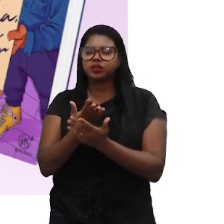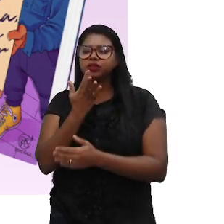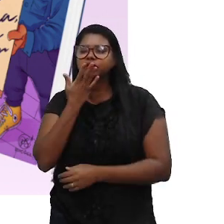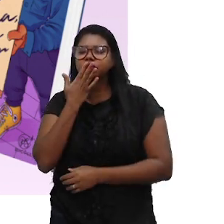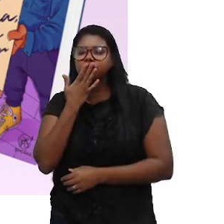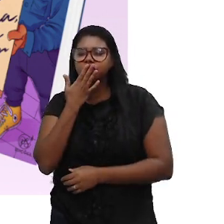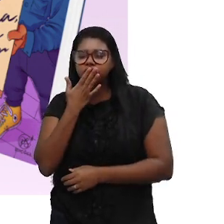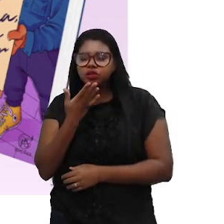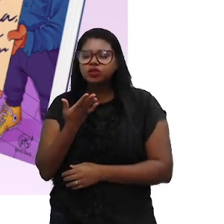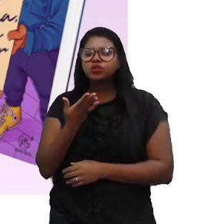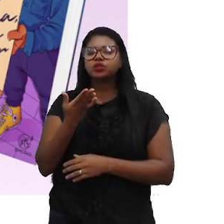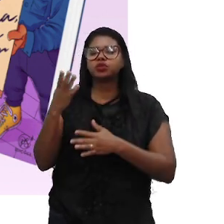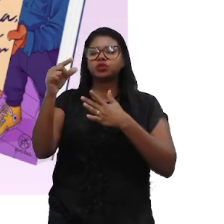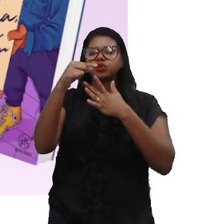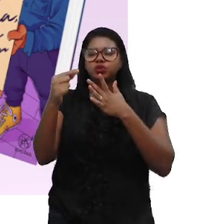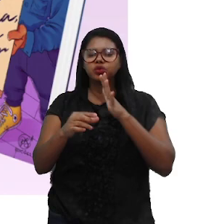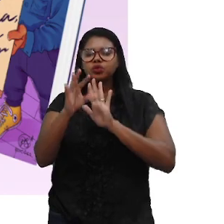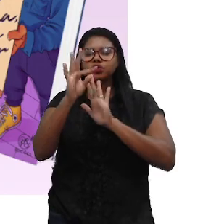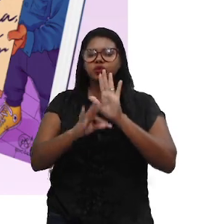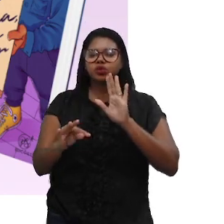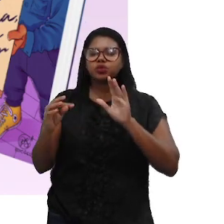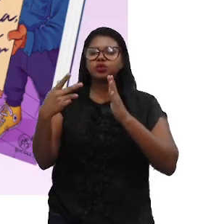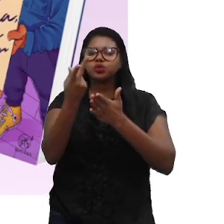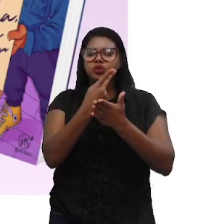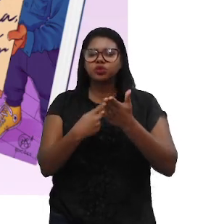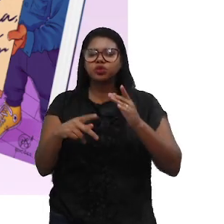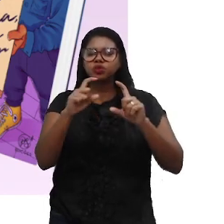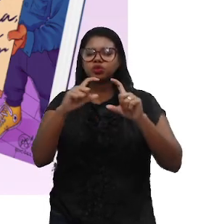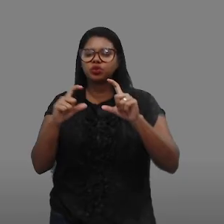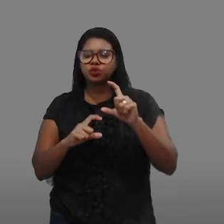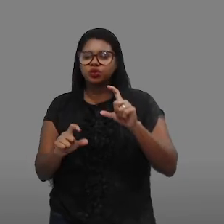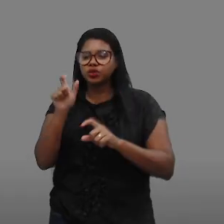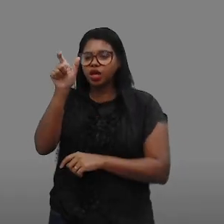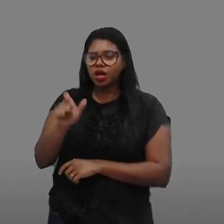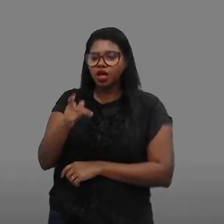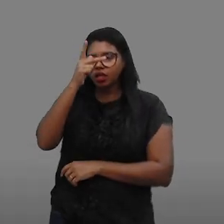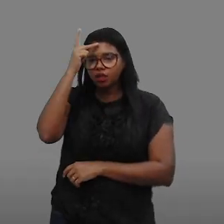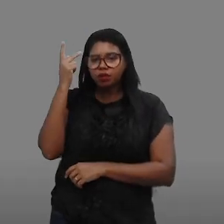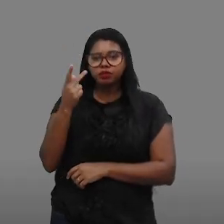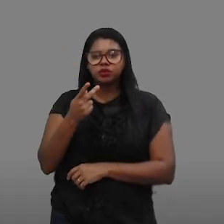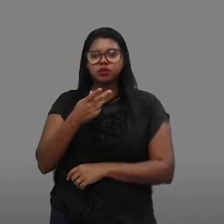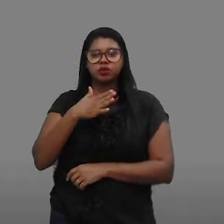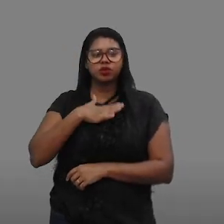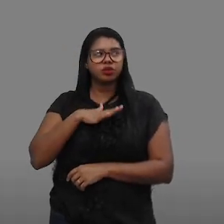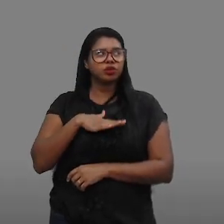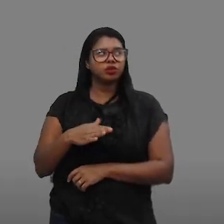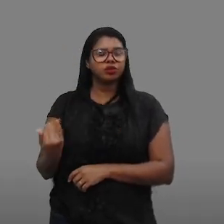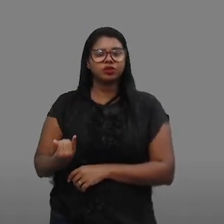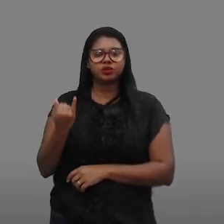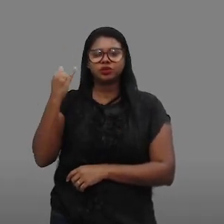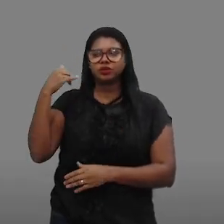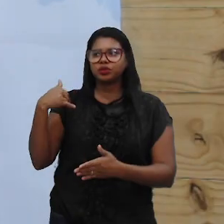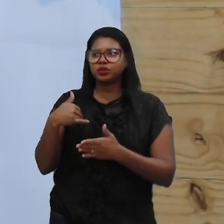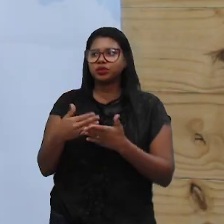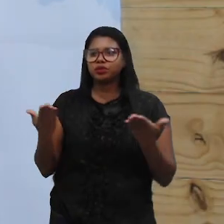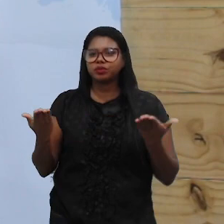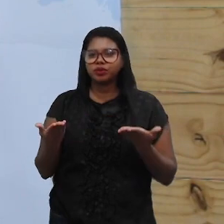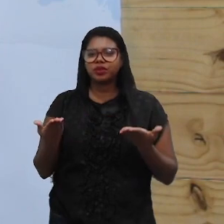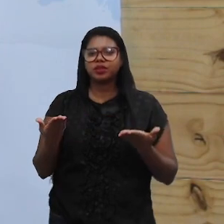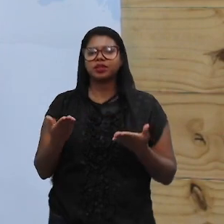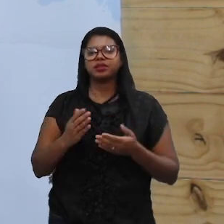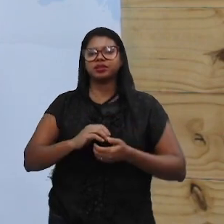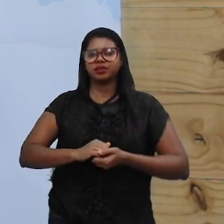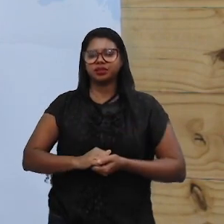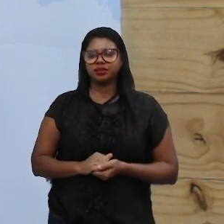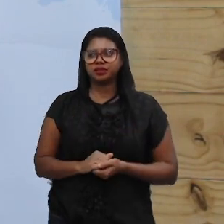os elementos, as figuras, e do cliente ter gostado, né, que é super importante essa etapa, o trabalho ele vai